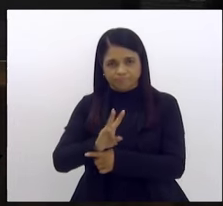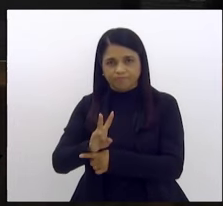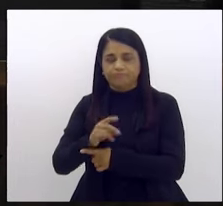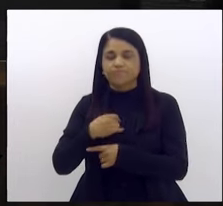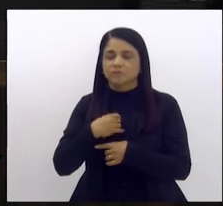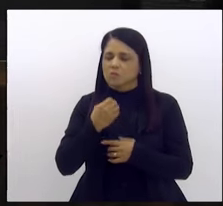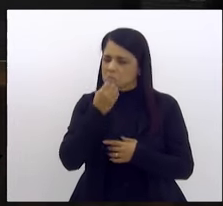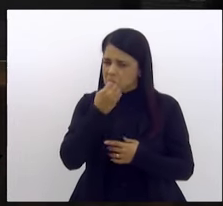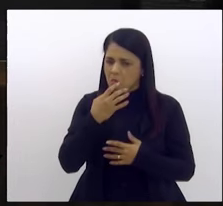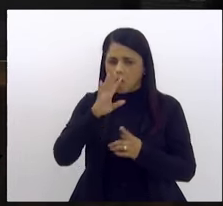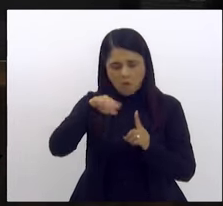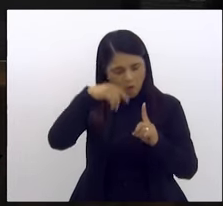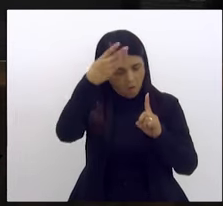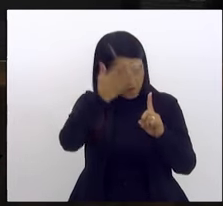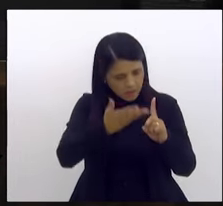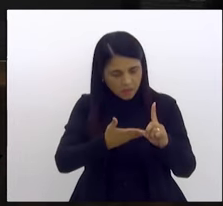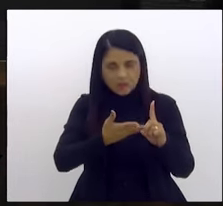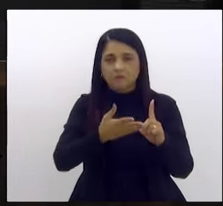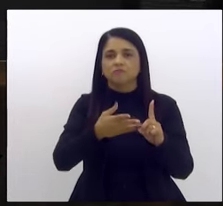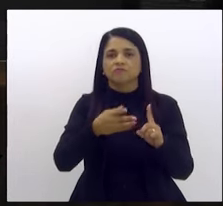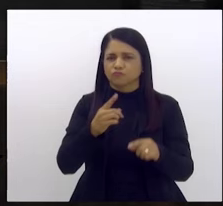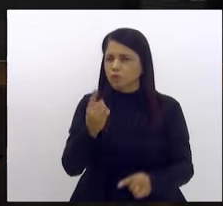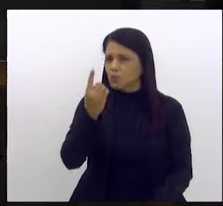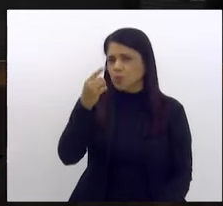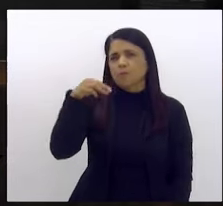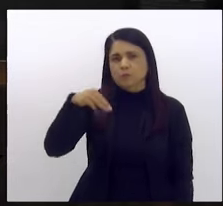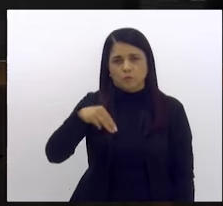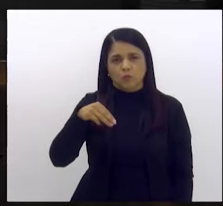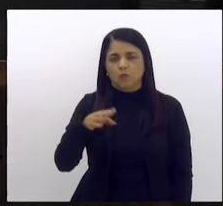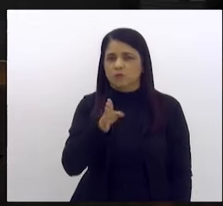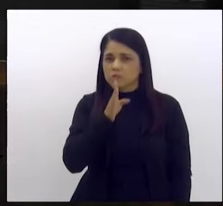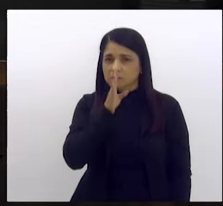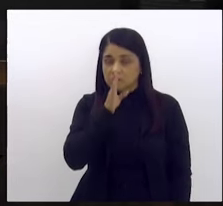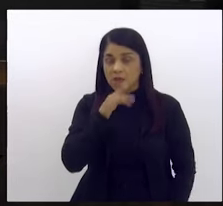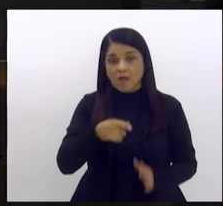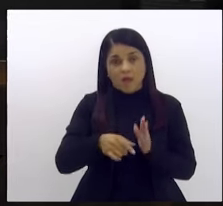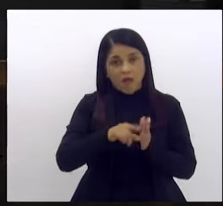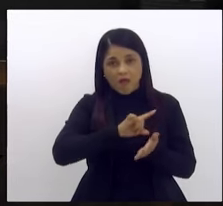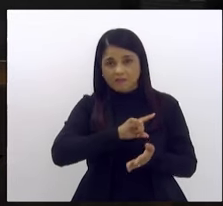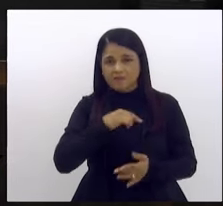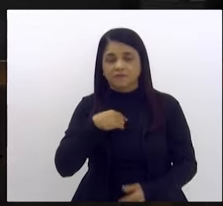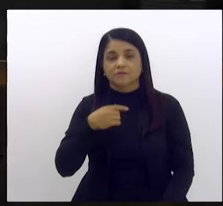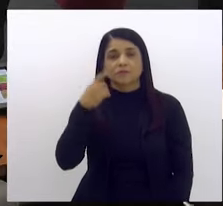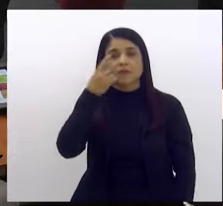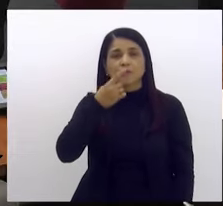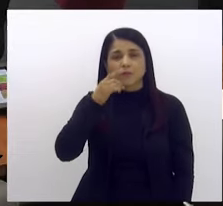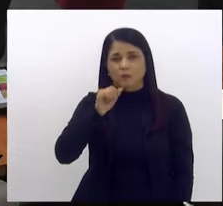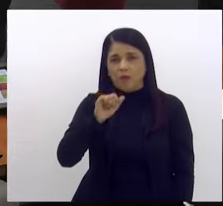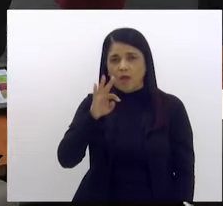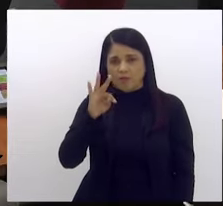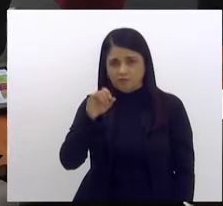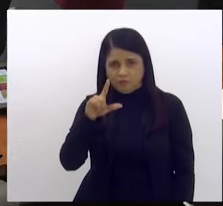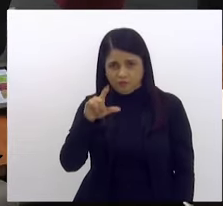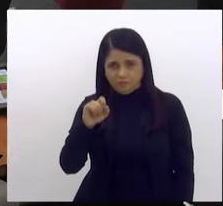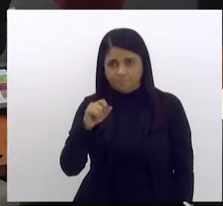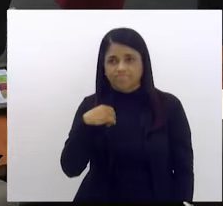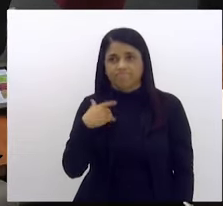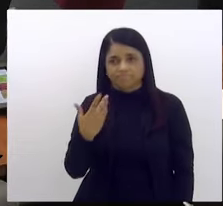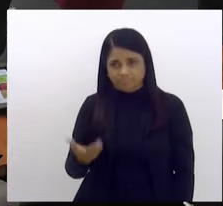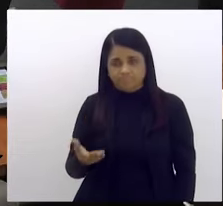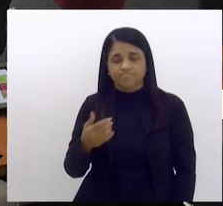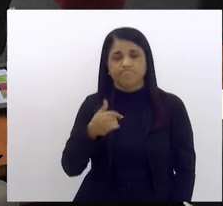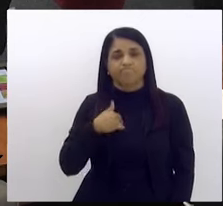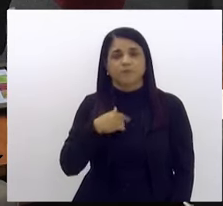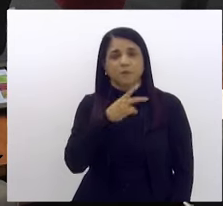o senhor está fazendo, está deferido, com certeza. Antes, porém, só ouvir o deputado Átila, por favor. Senhor presidente,